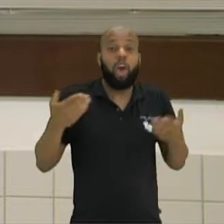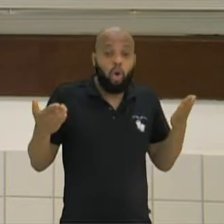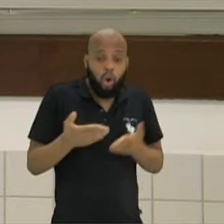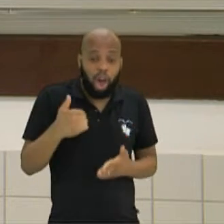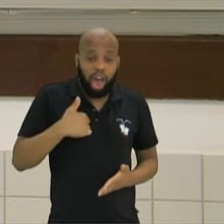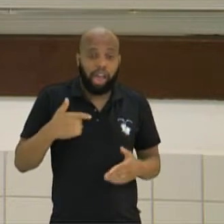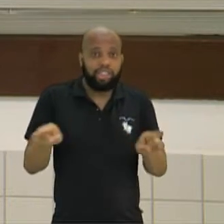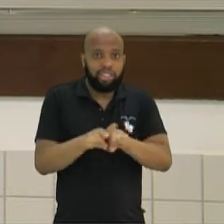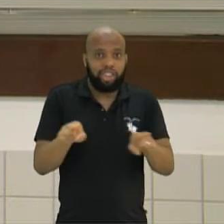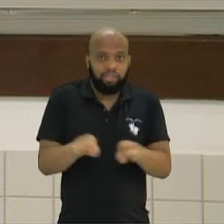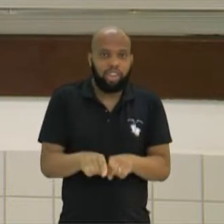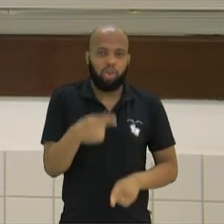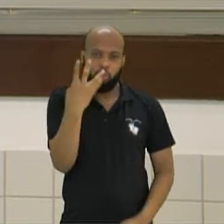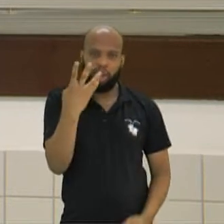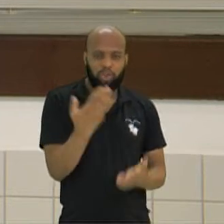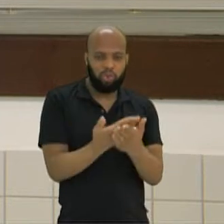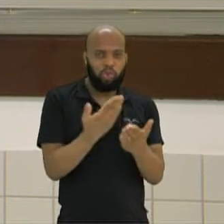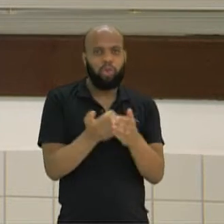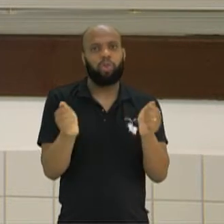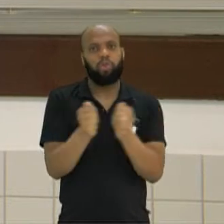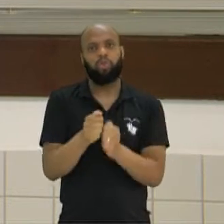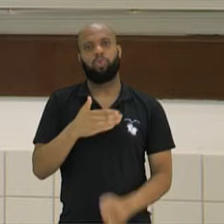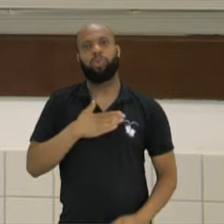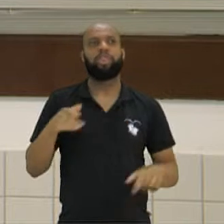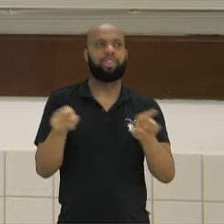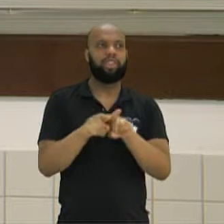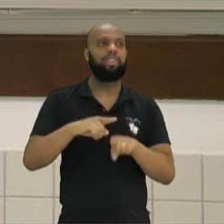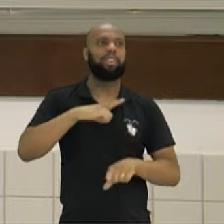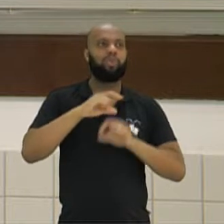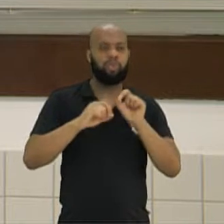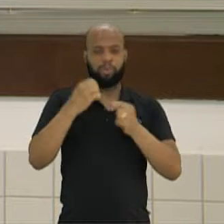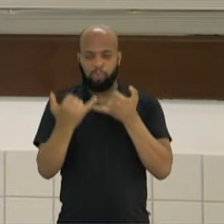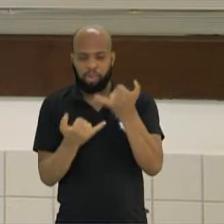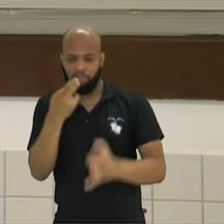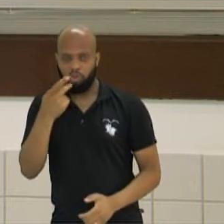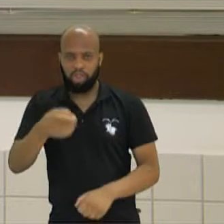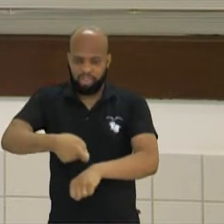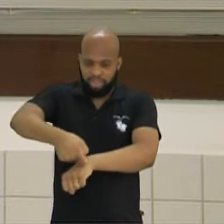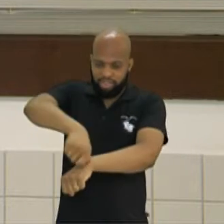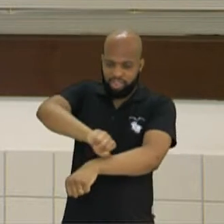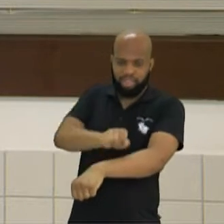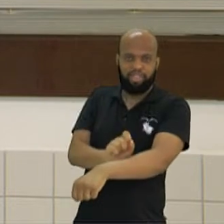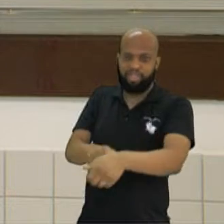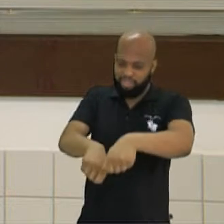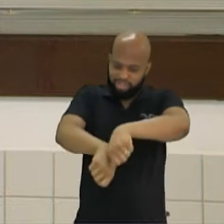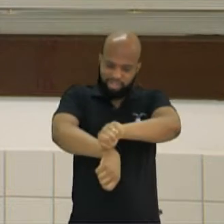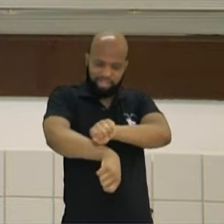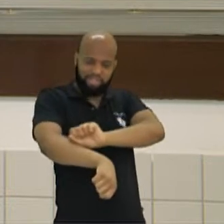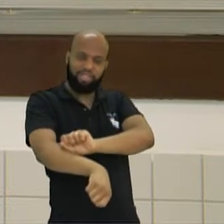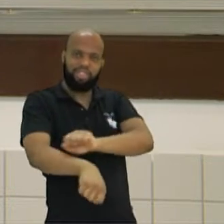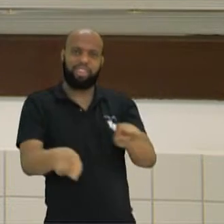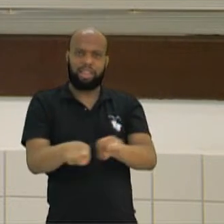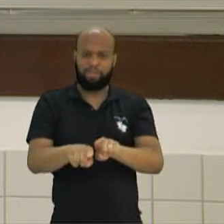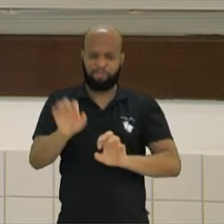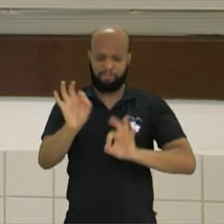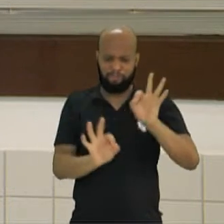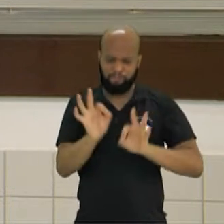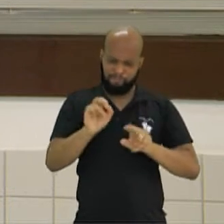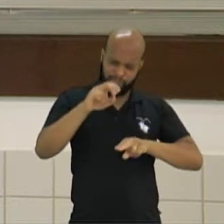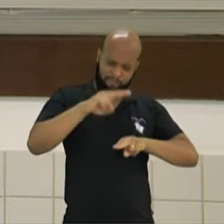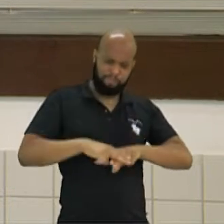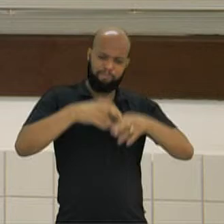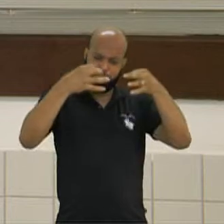sejam 4 aulas, super aulas junto comigo aí. A gente brinca falando o seguinte, dobre as mangas, aperte o cinto,